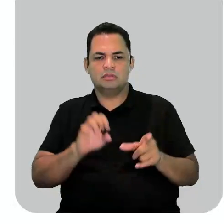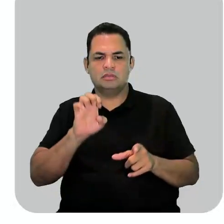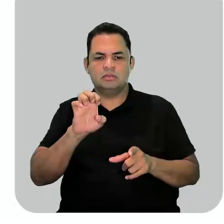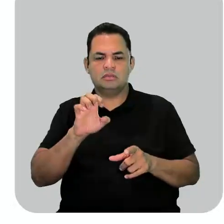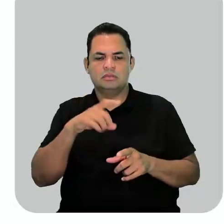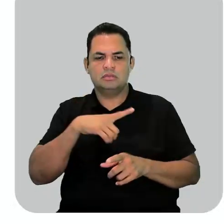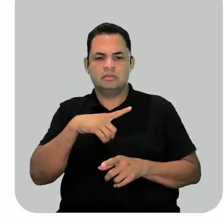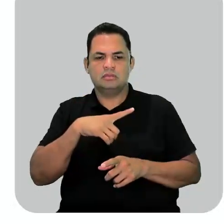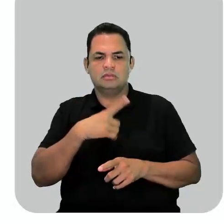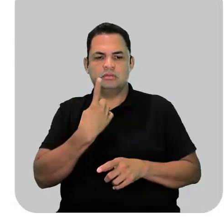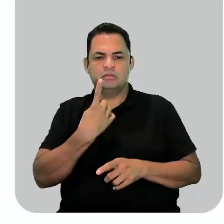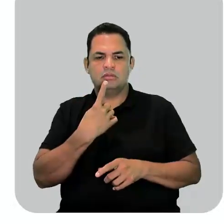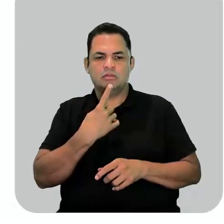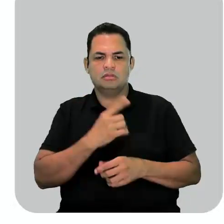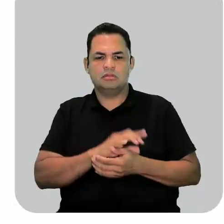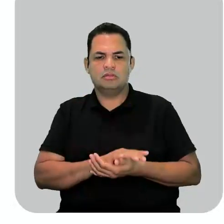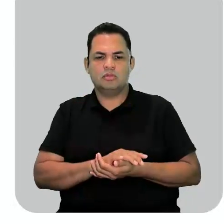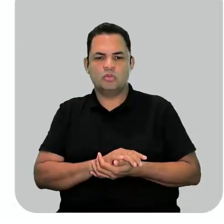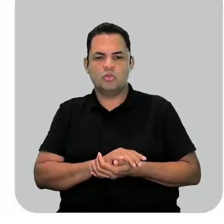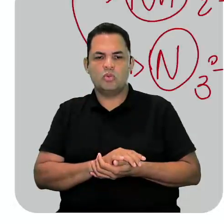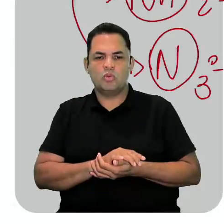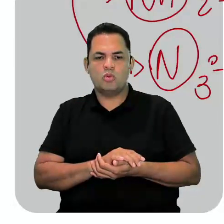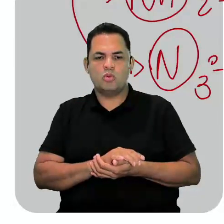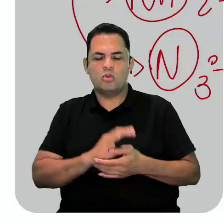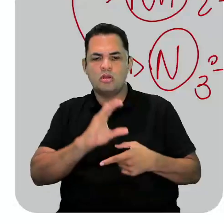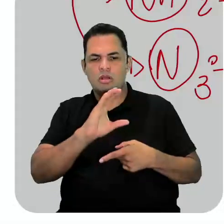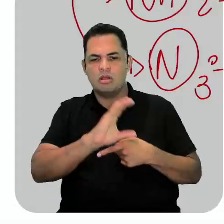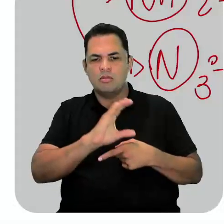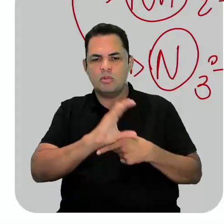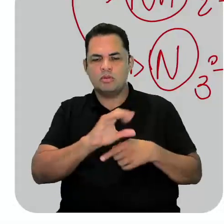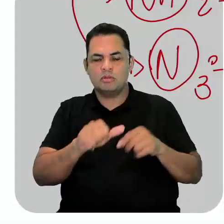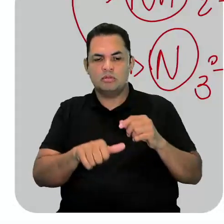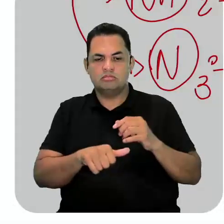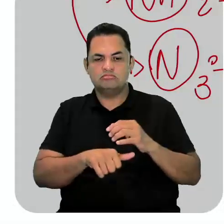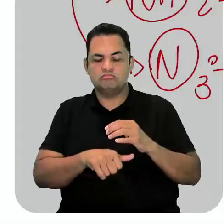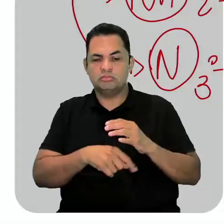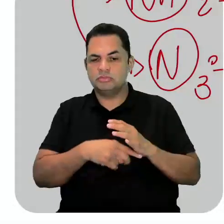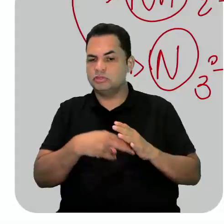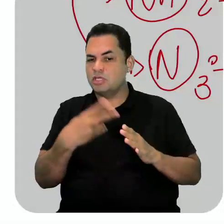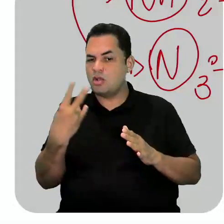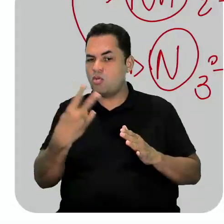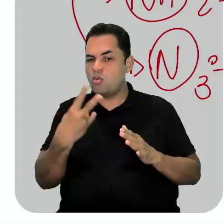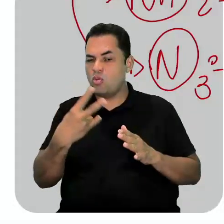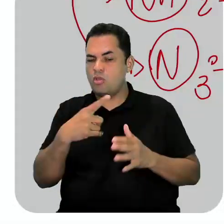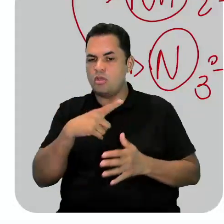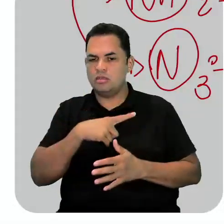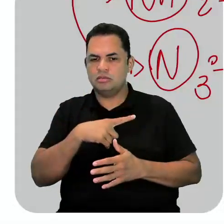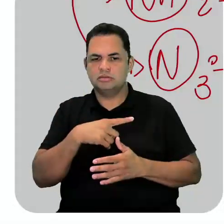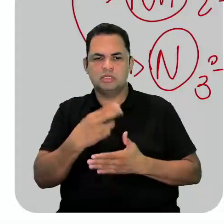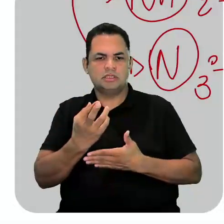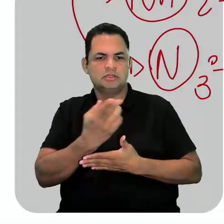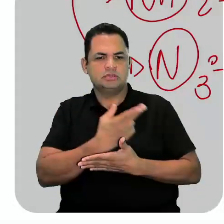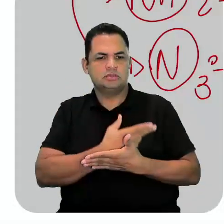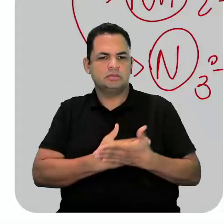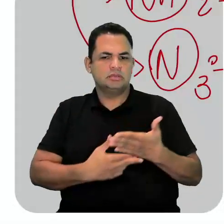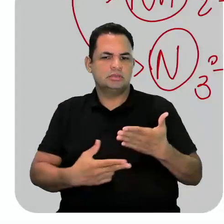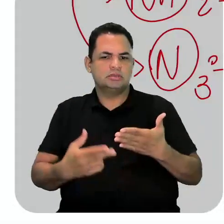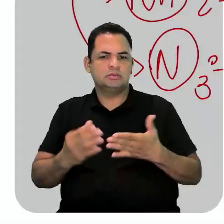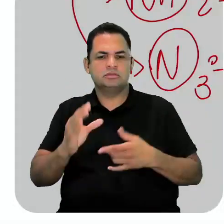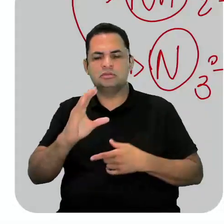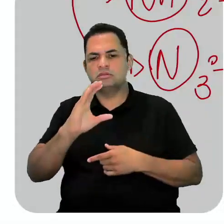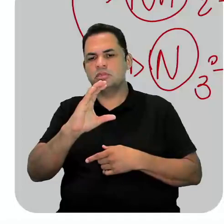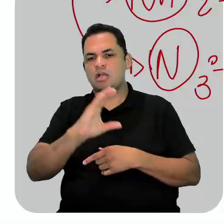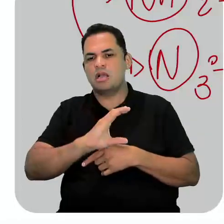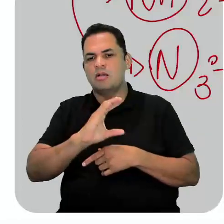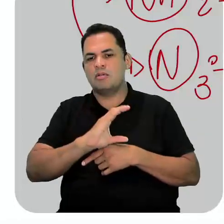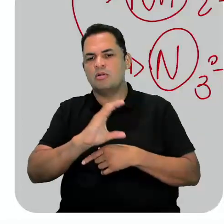que ela possui um carbono secundário. Se a gente for olhar, ela tem vários carbonos secundários. Ó, aqui